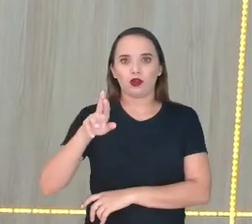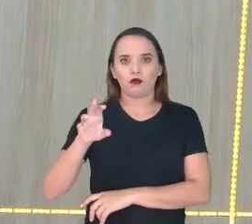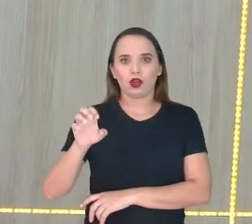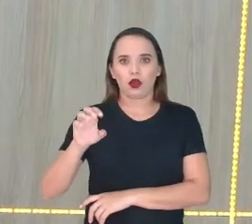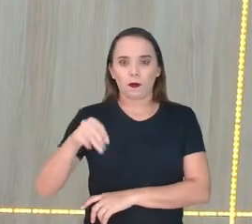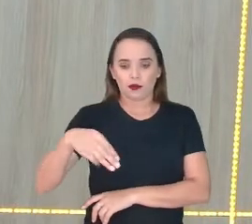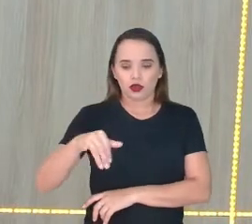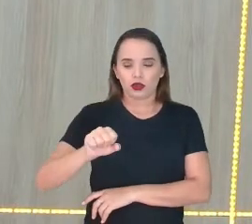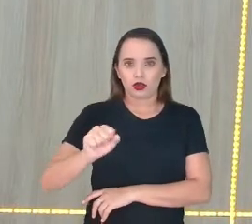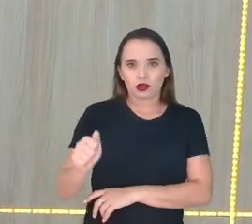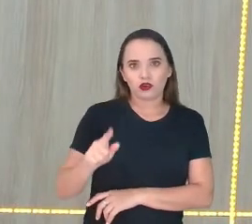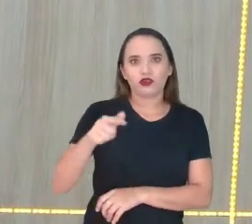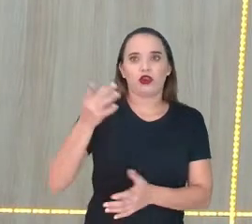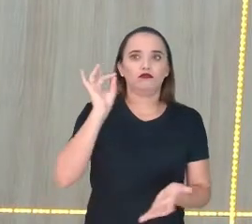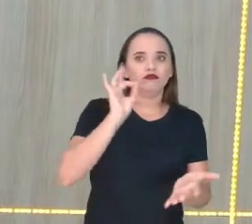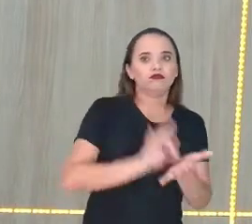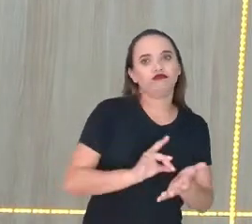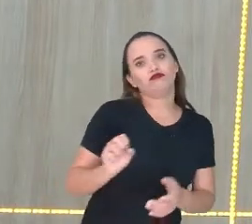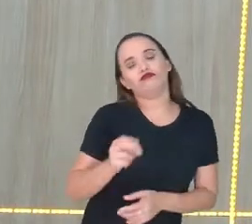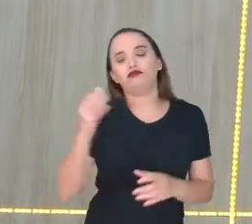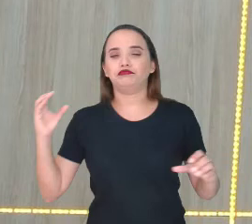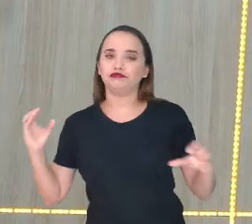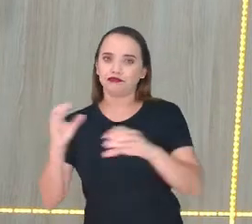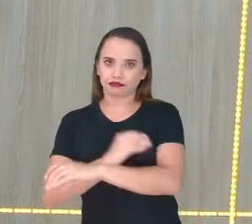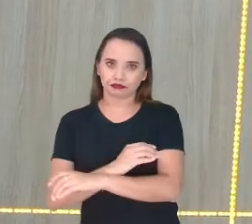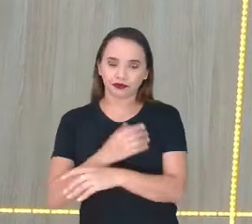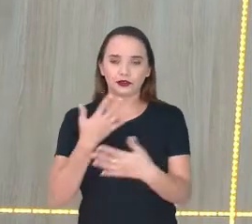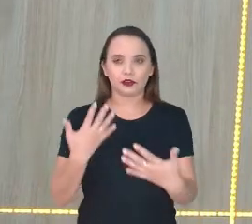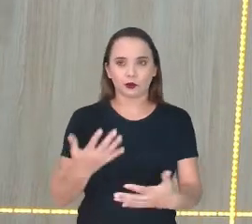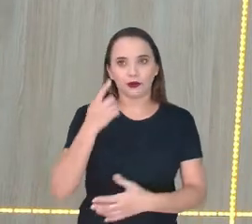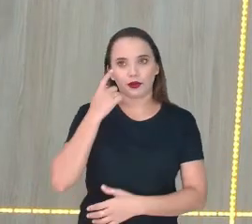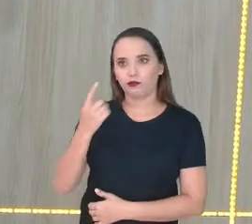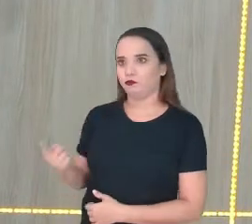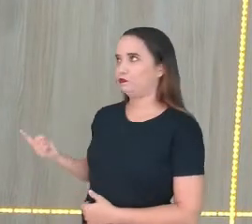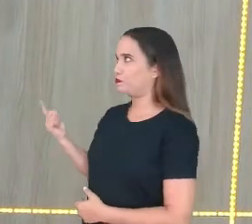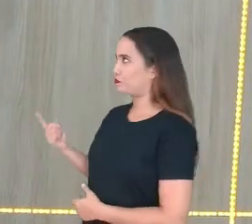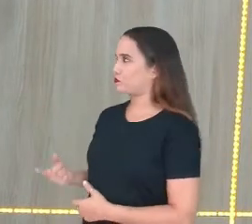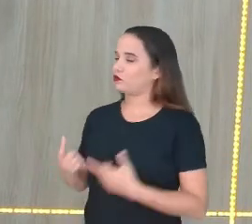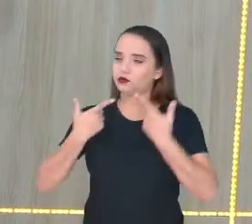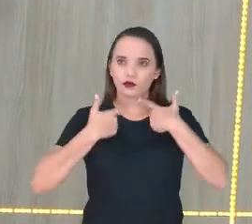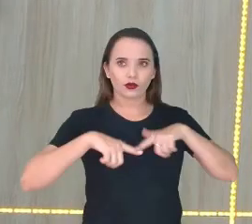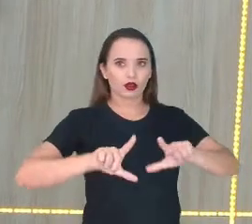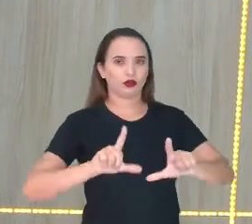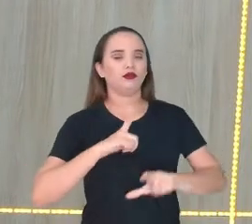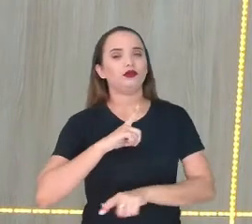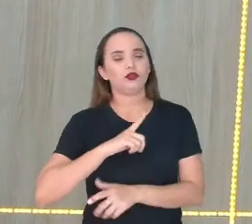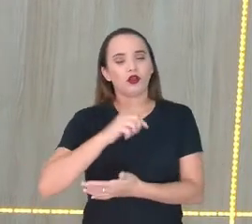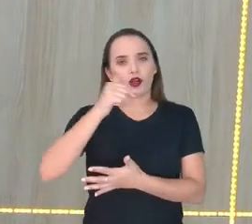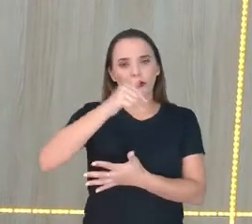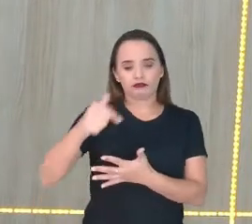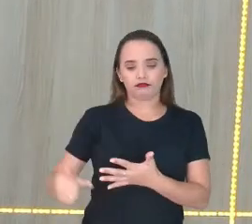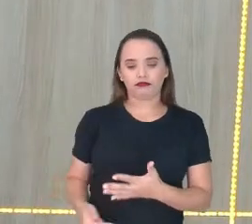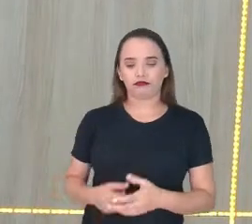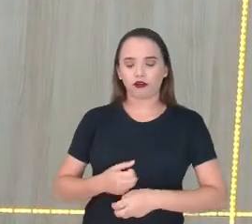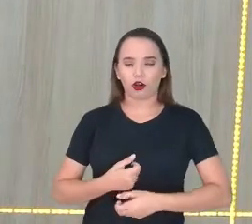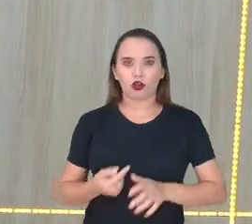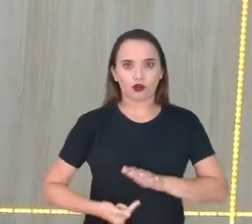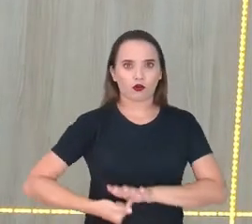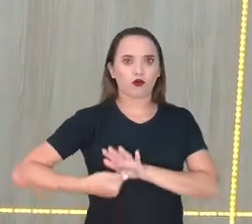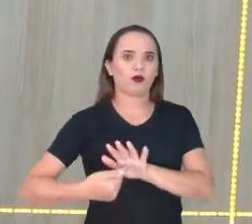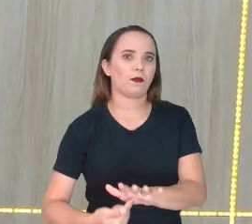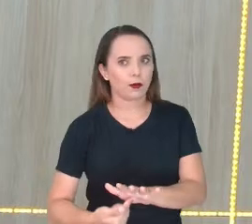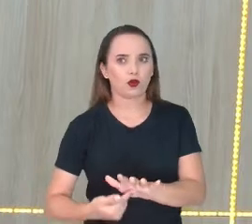sobre afirmativas e sobre conclusões. Ó. A linguagem possui várias expressões que são o quê? Indicadores